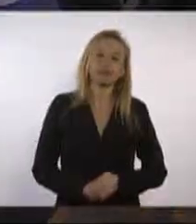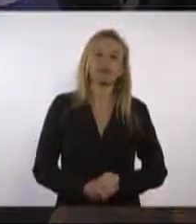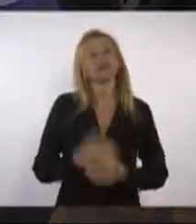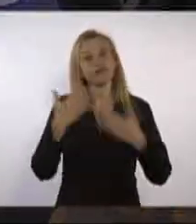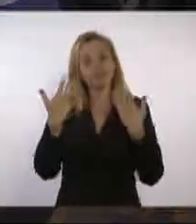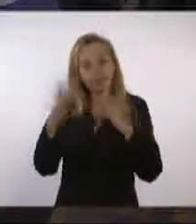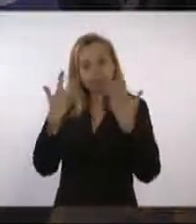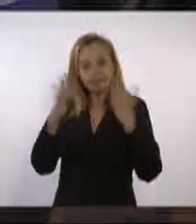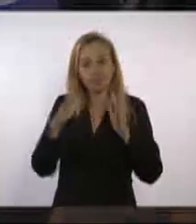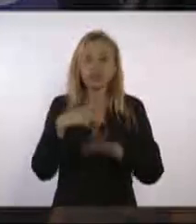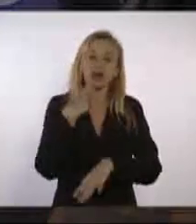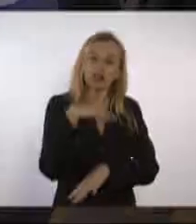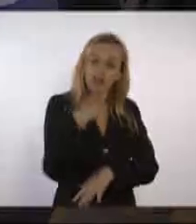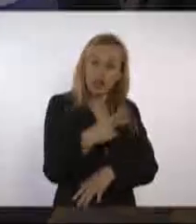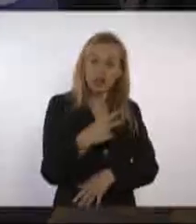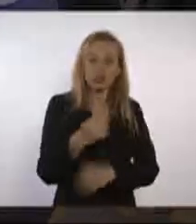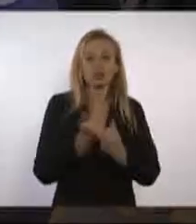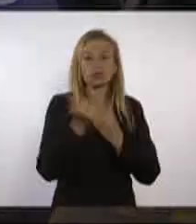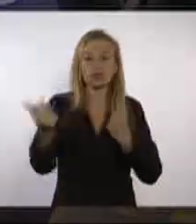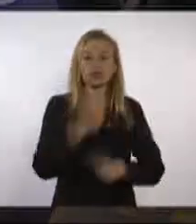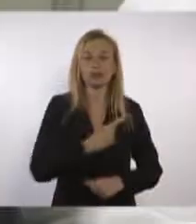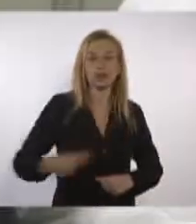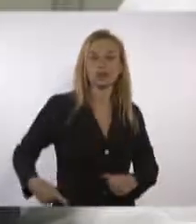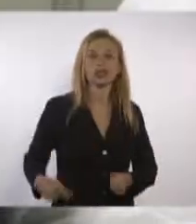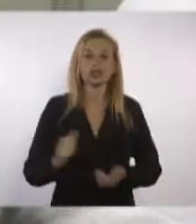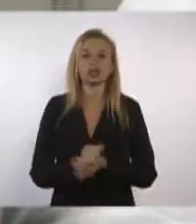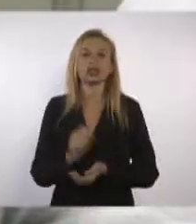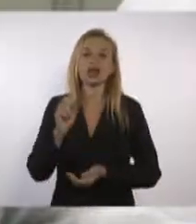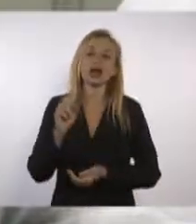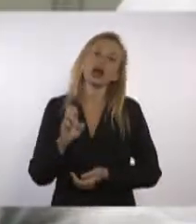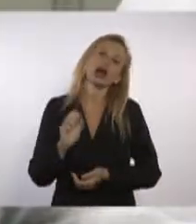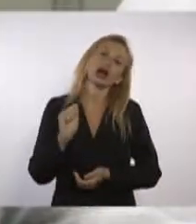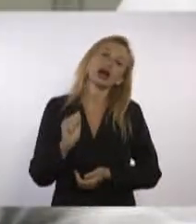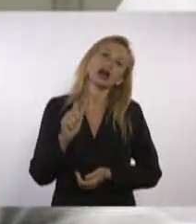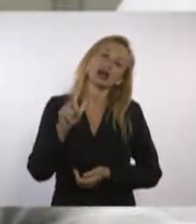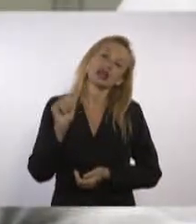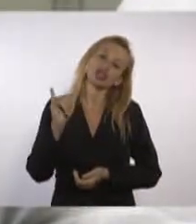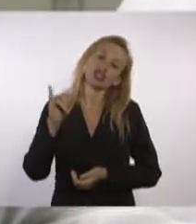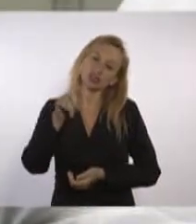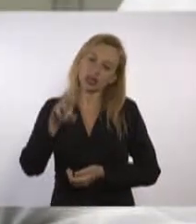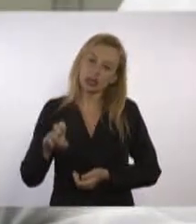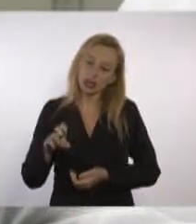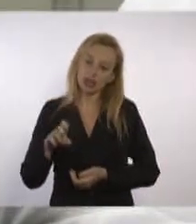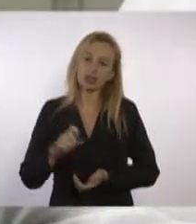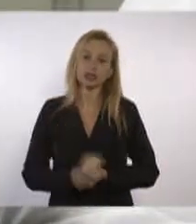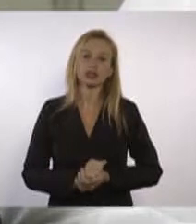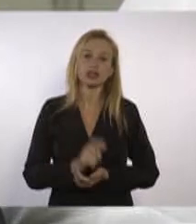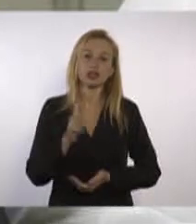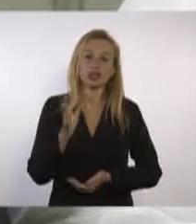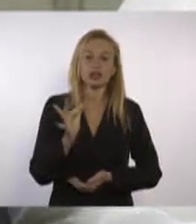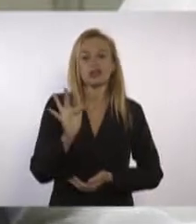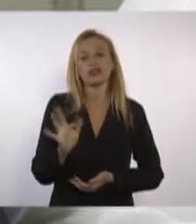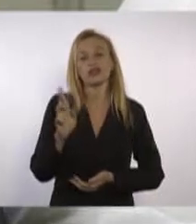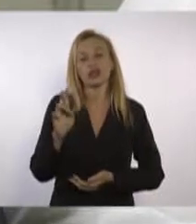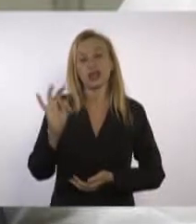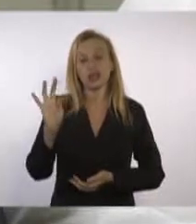parabenizar as palavras do vice-presidente Alexandre Freitas, diante só de complementar,